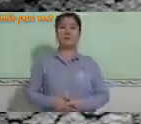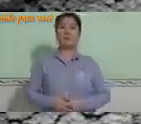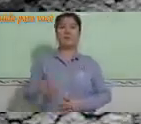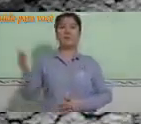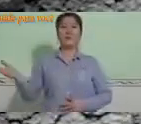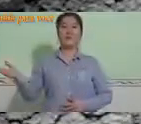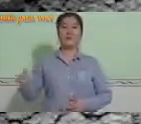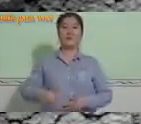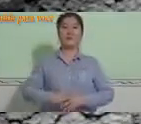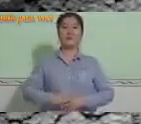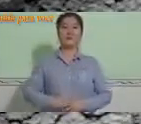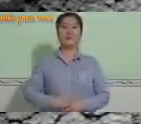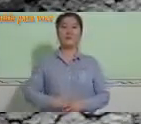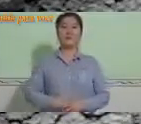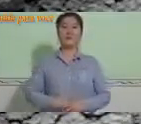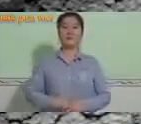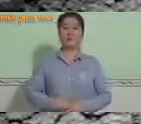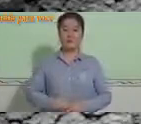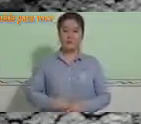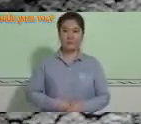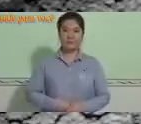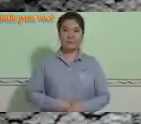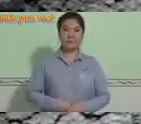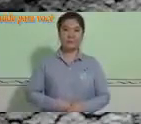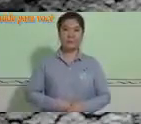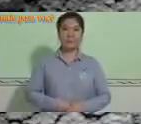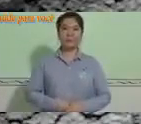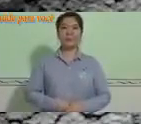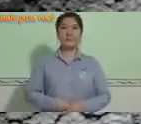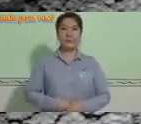OSODLNTESDSONTACTOODSNVOLVIMNTOD, a conjuntivite ou blefarite, vírgula, por exemplo.